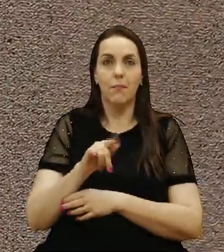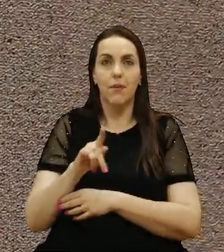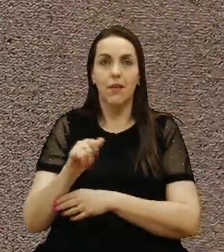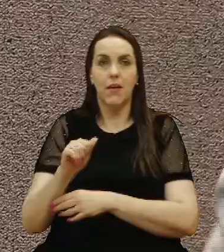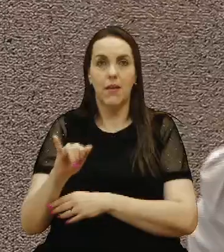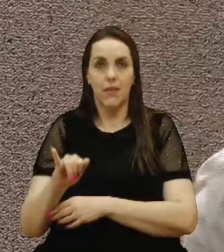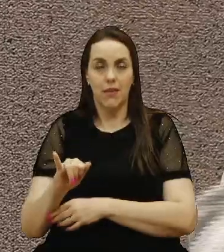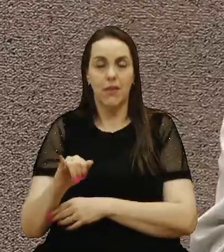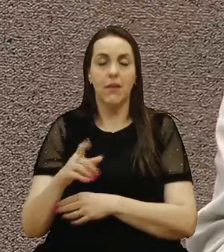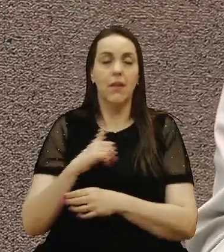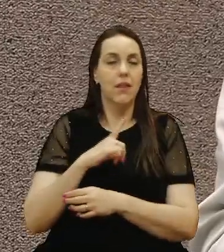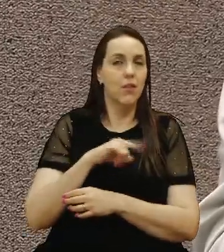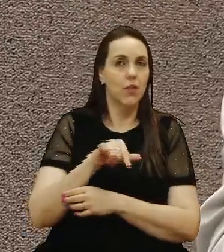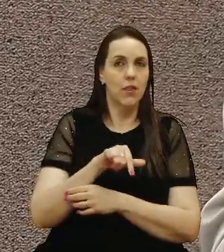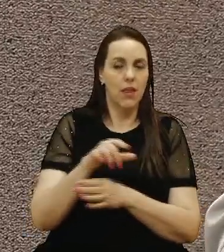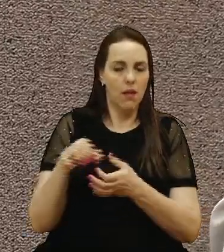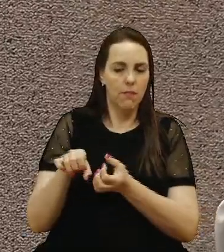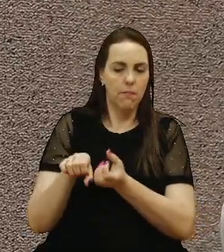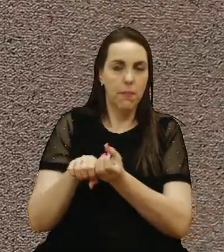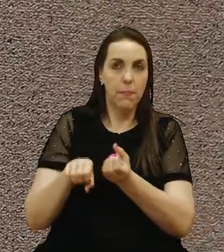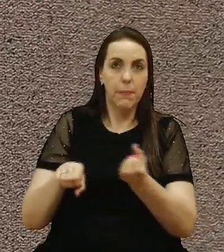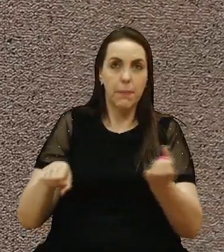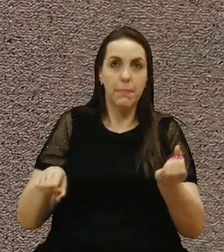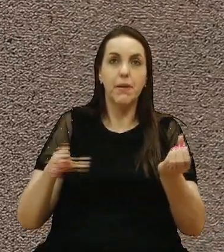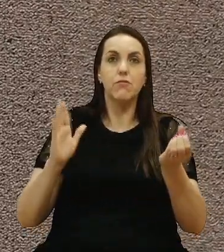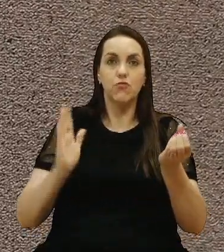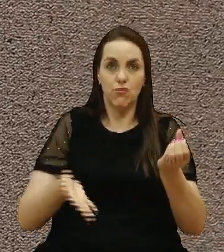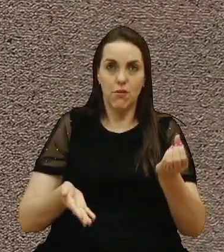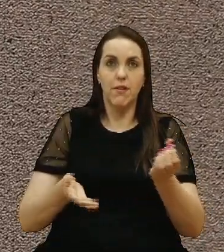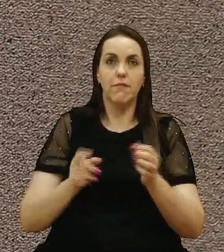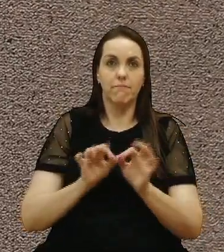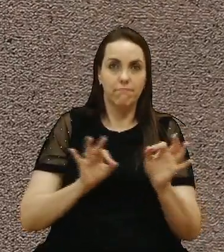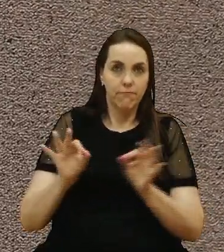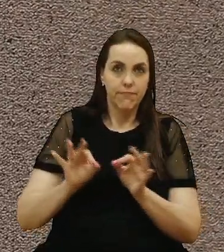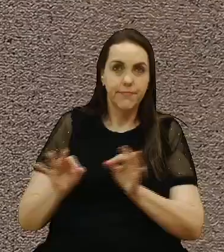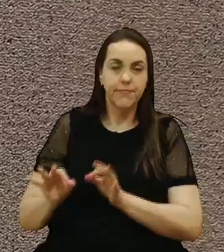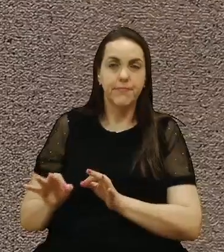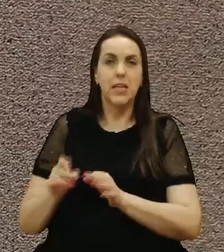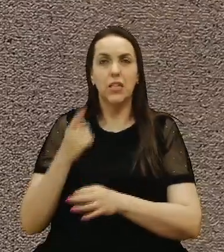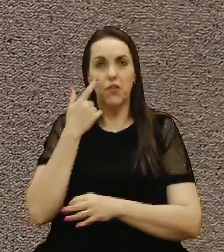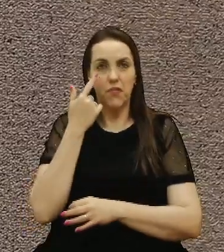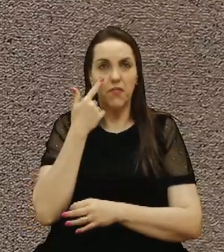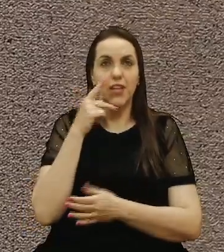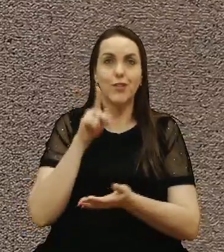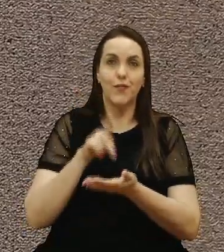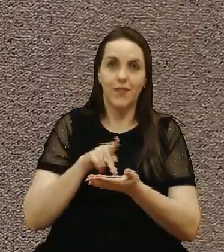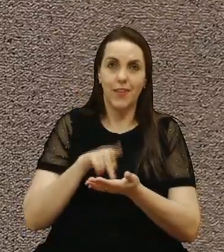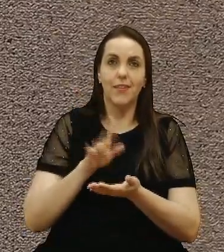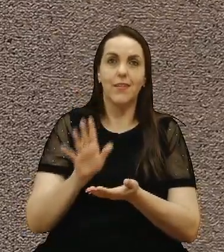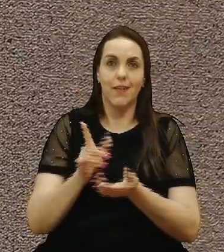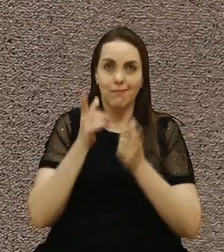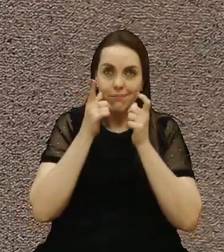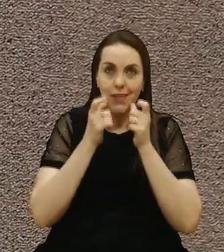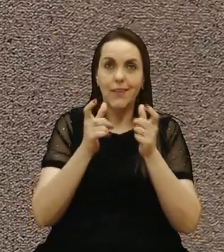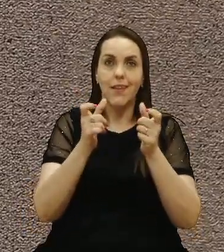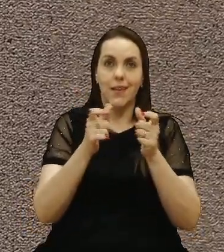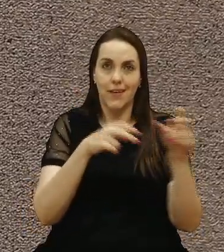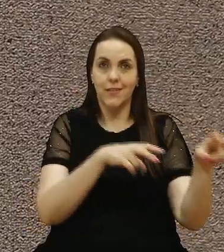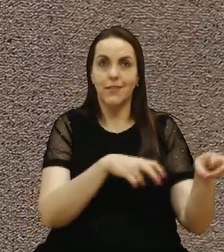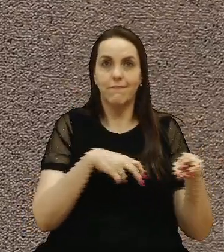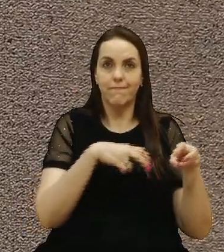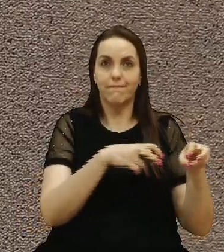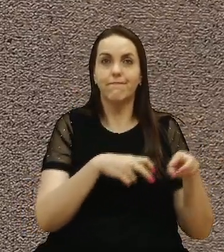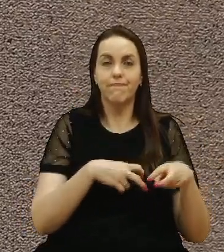colocada, já foi instalado os canos e tudo mais. Então, a gente vê realmente um interesse com o povo da roça, com o